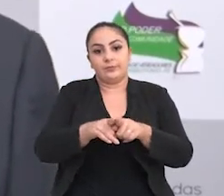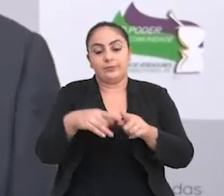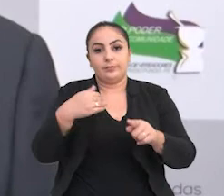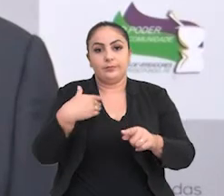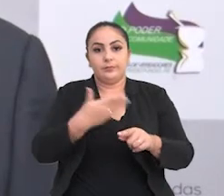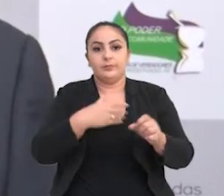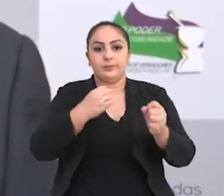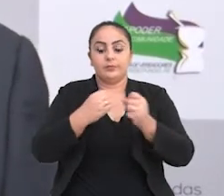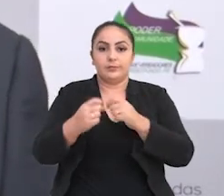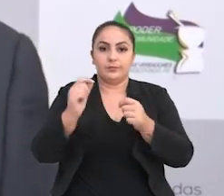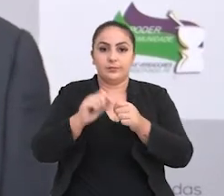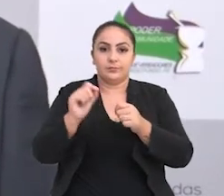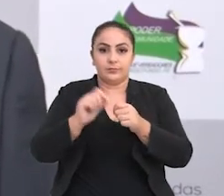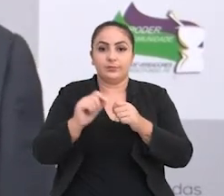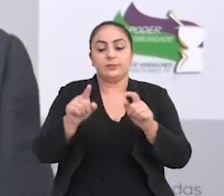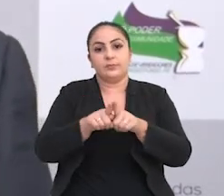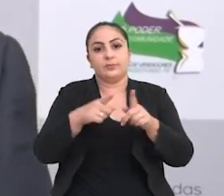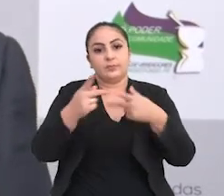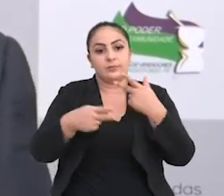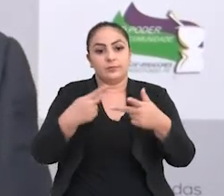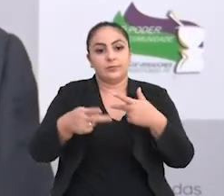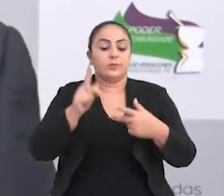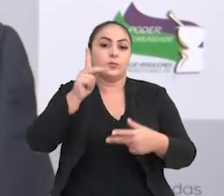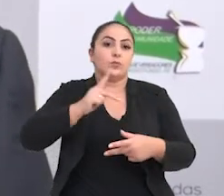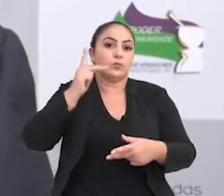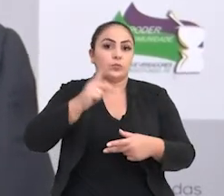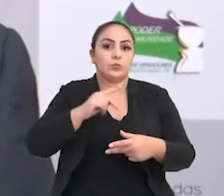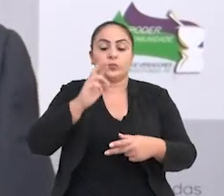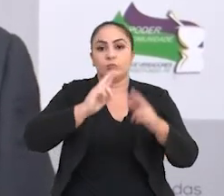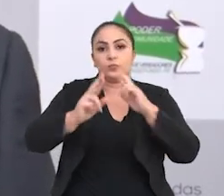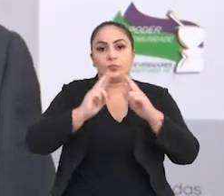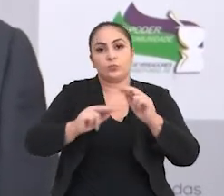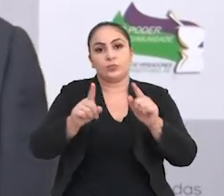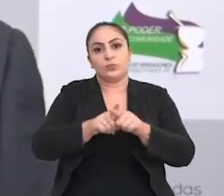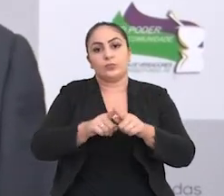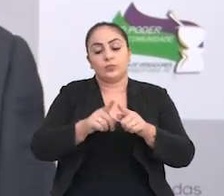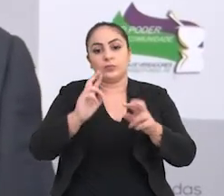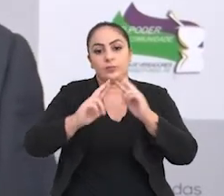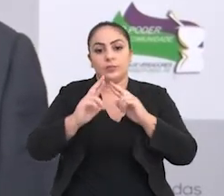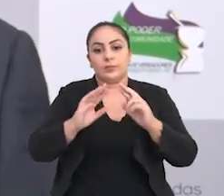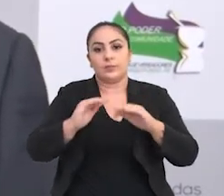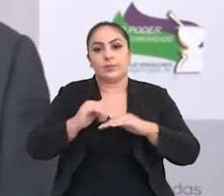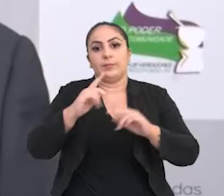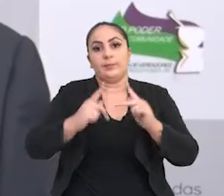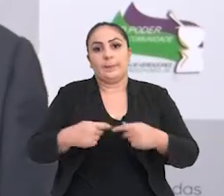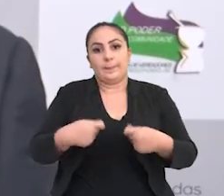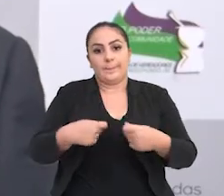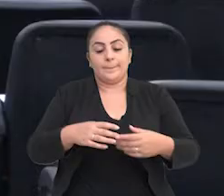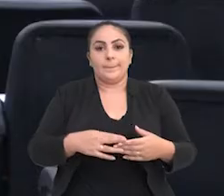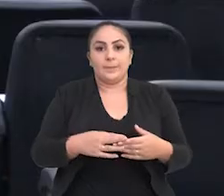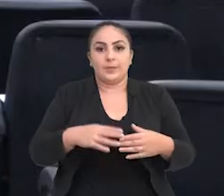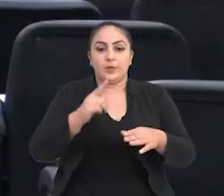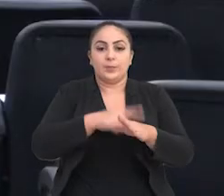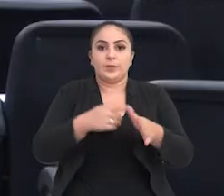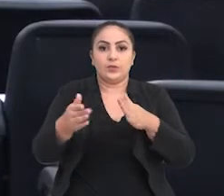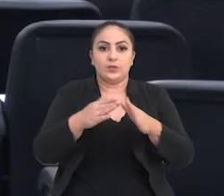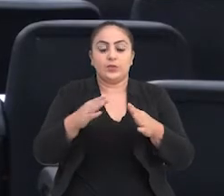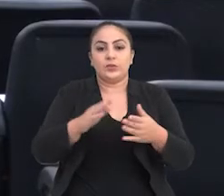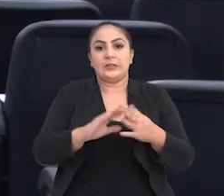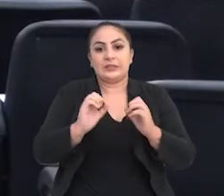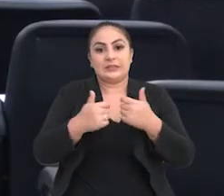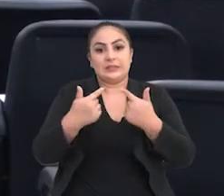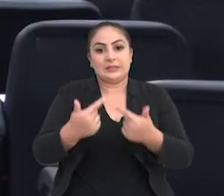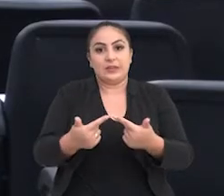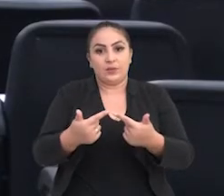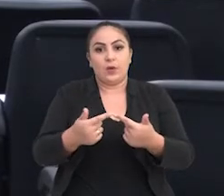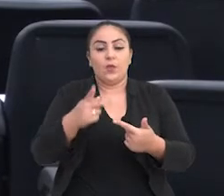e para que a gente possa fazer, eu sempre também digo, política de resultado e de retorno para quem mais precisa. Durante o